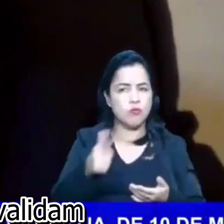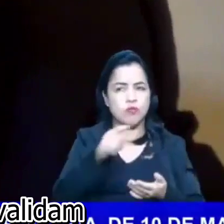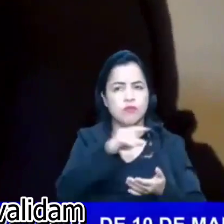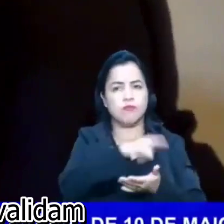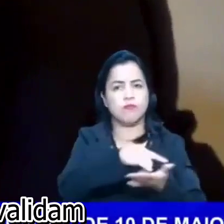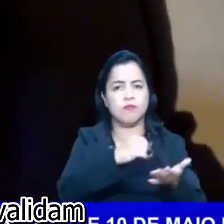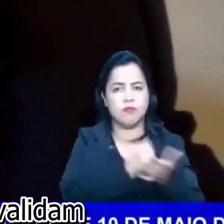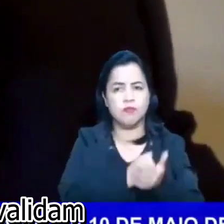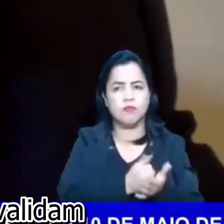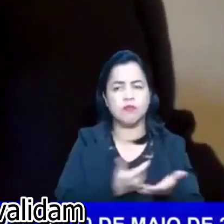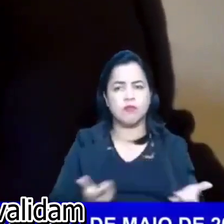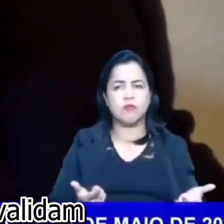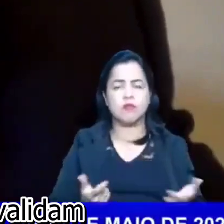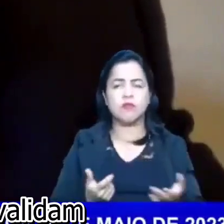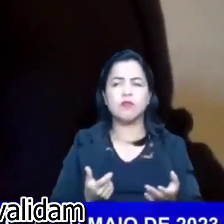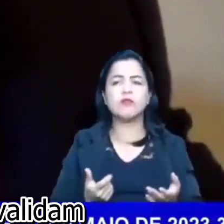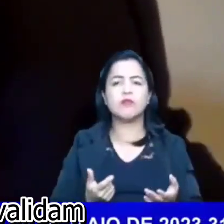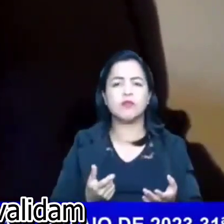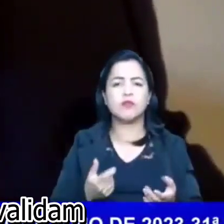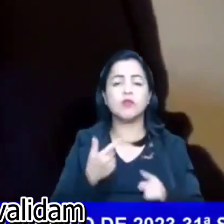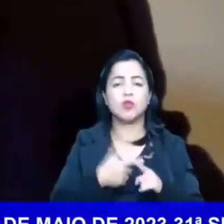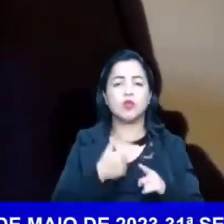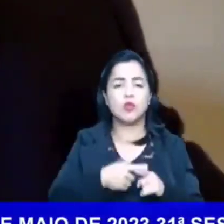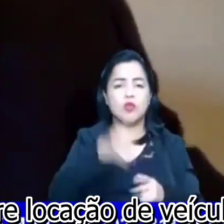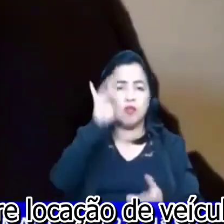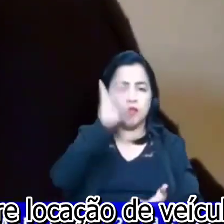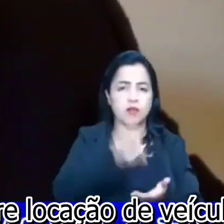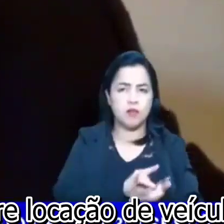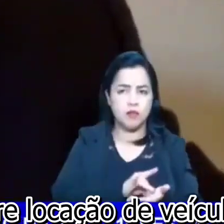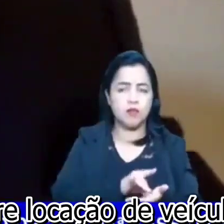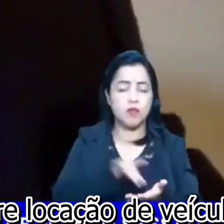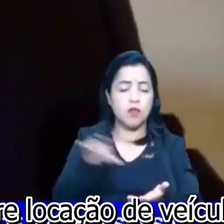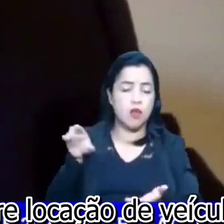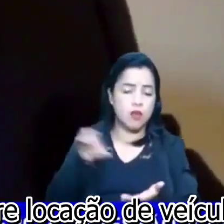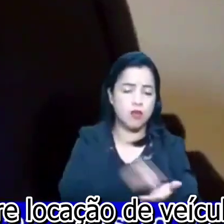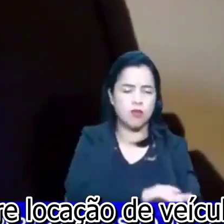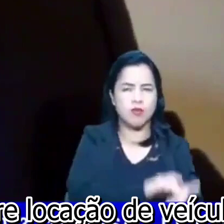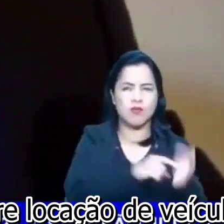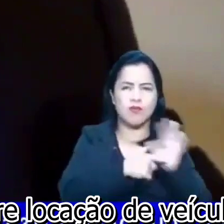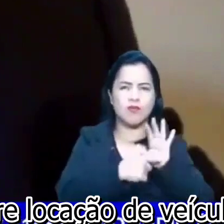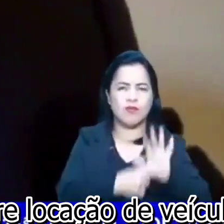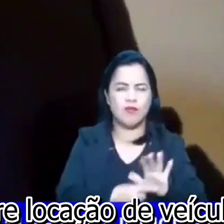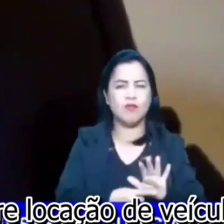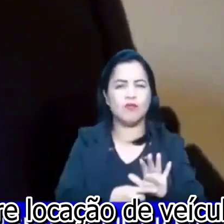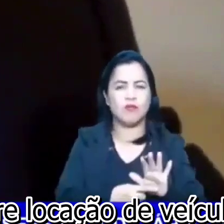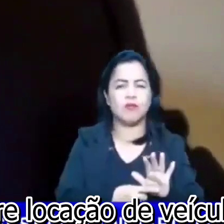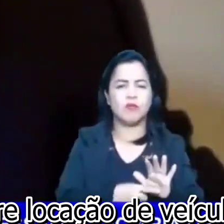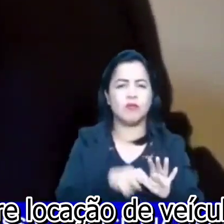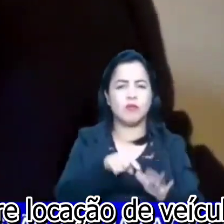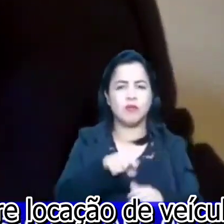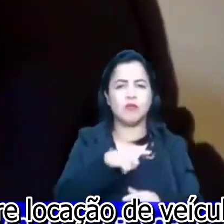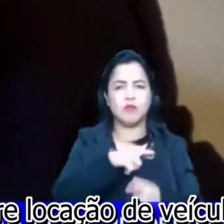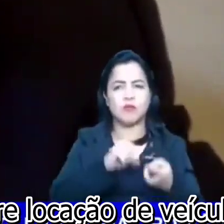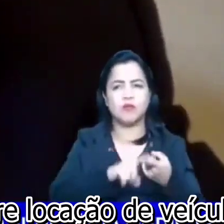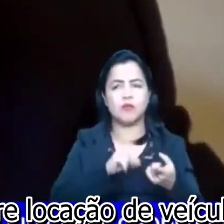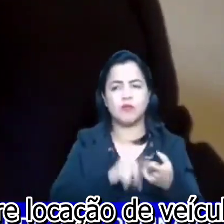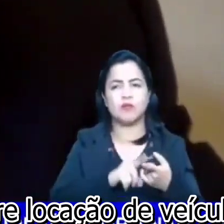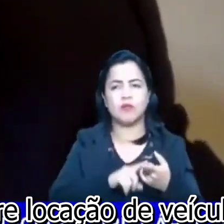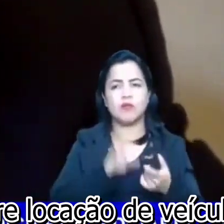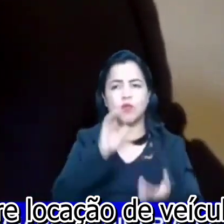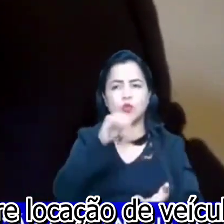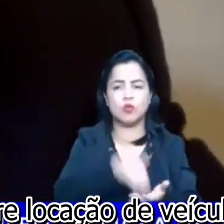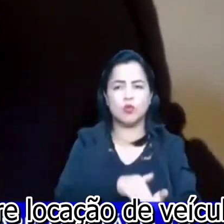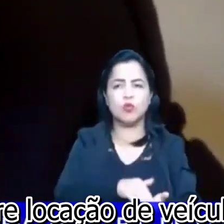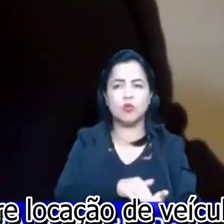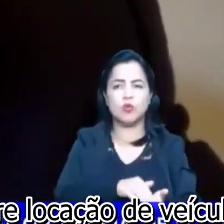documentos que validam esse gasto, essa despesa. E também o último